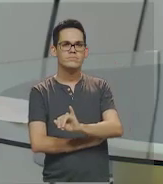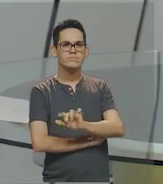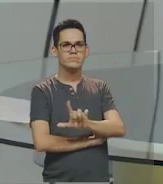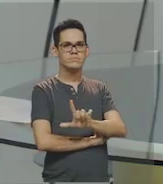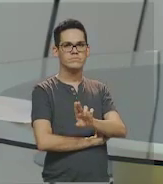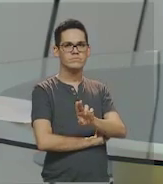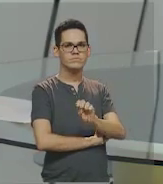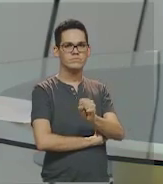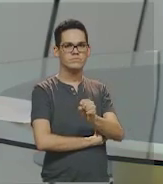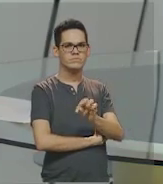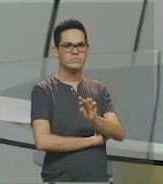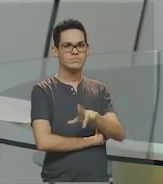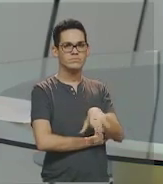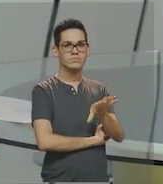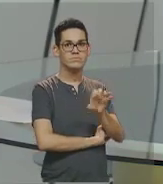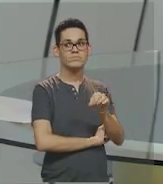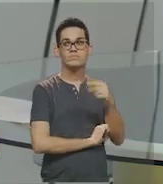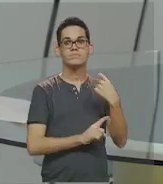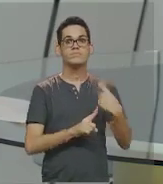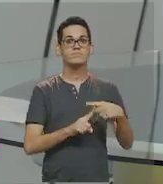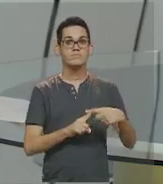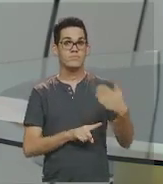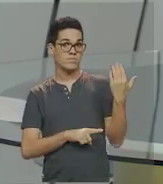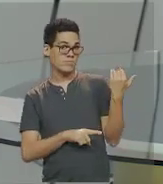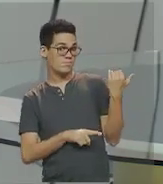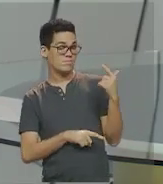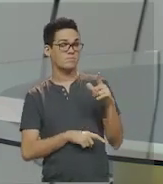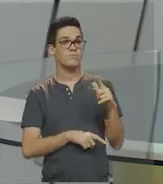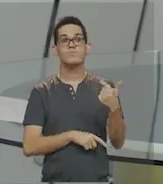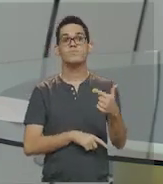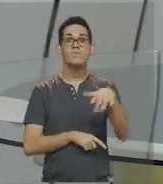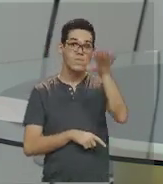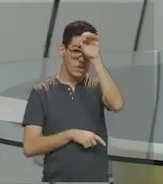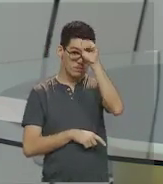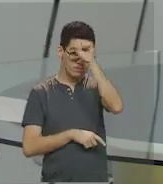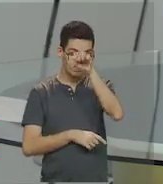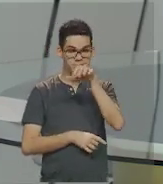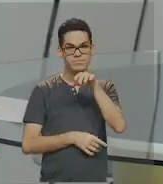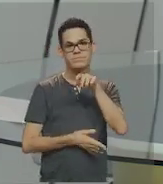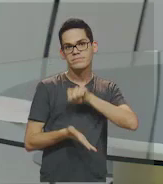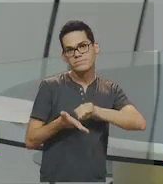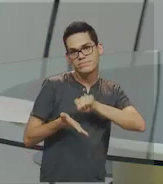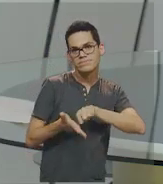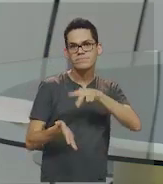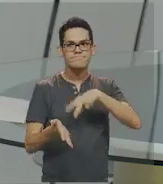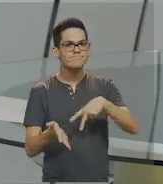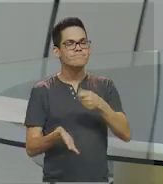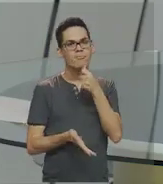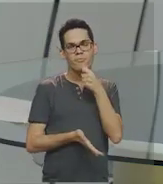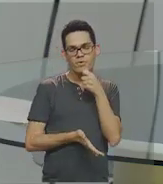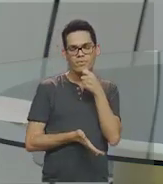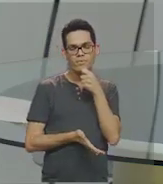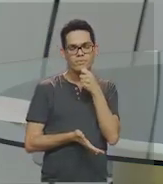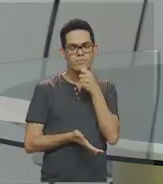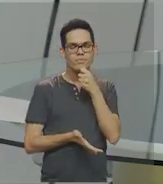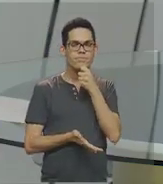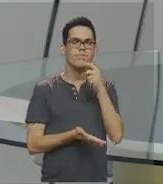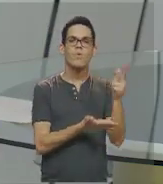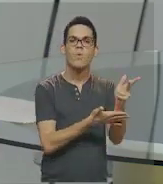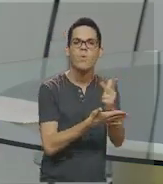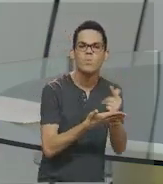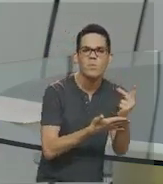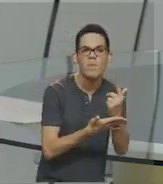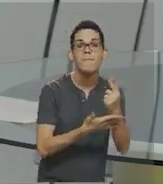em que a grande parte da população não era alfabetizada. Então, a ilustração, ela vai completar, ela vai ajudar